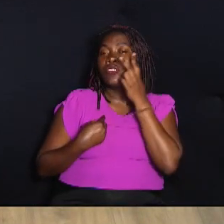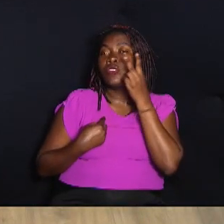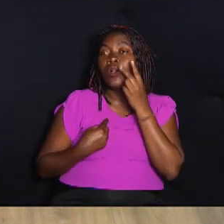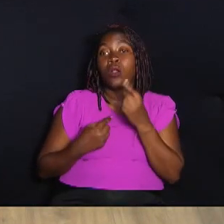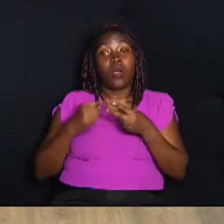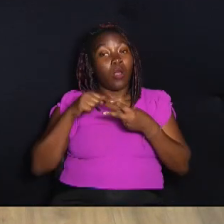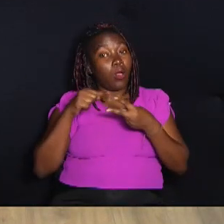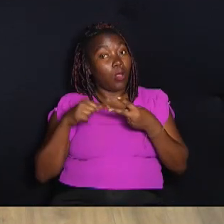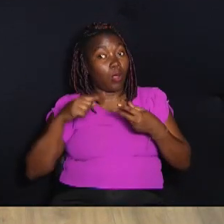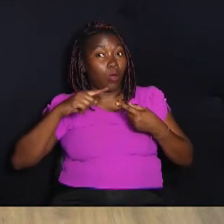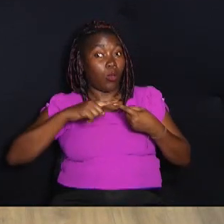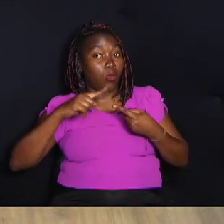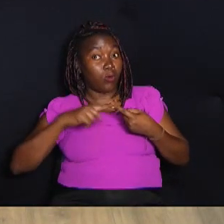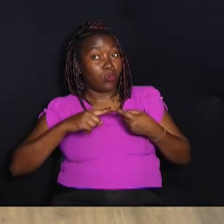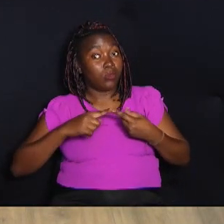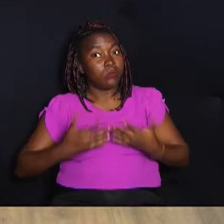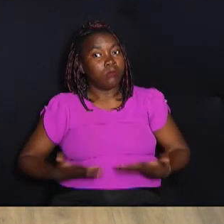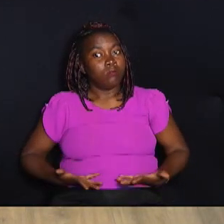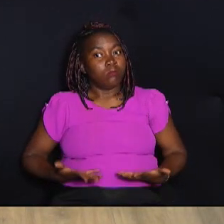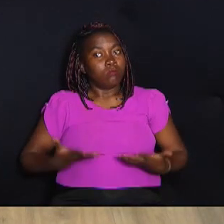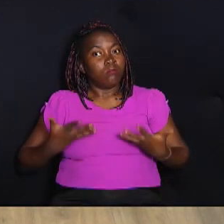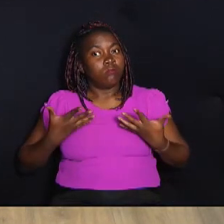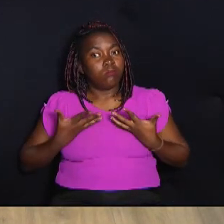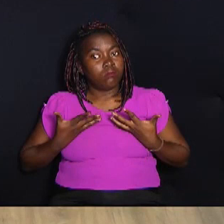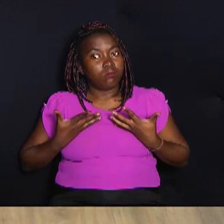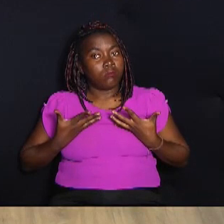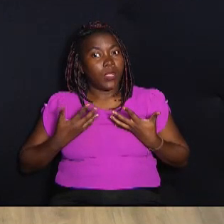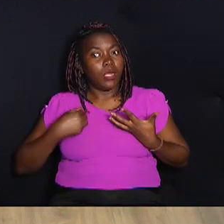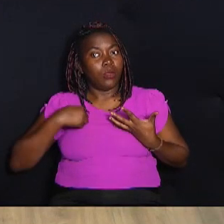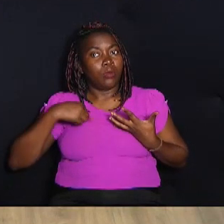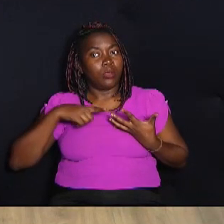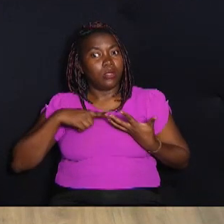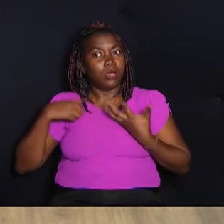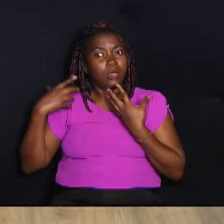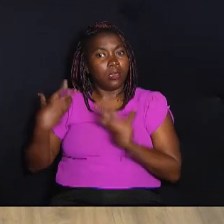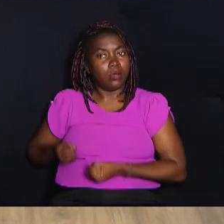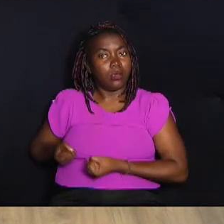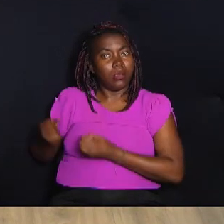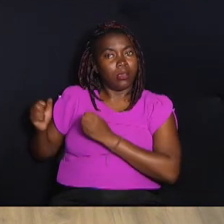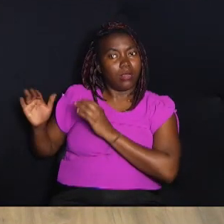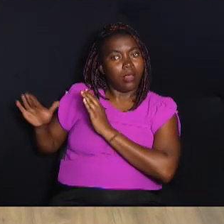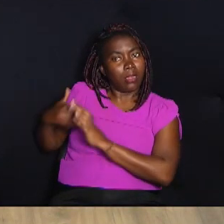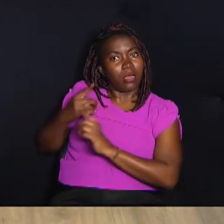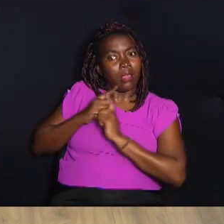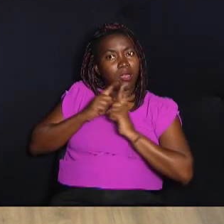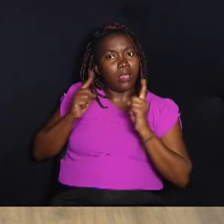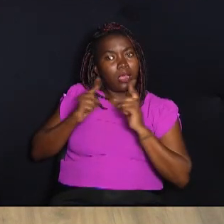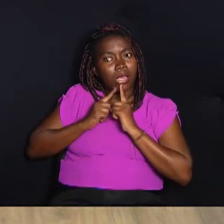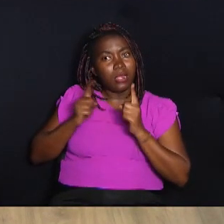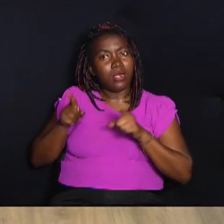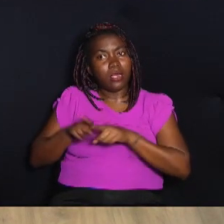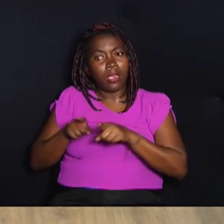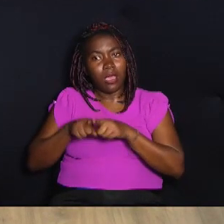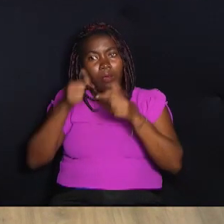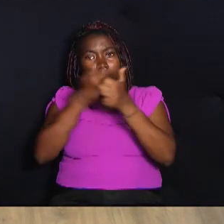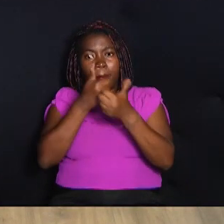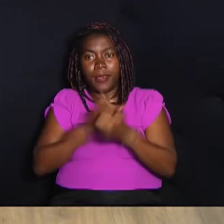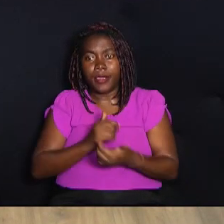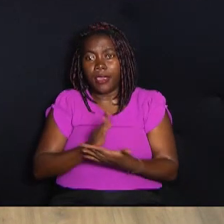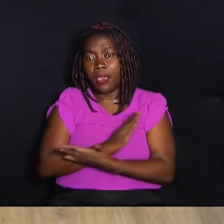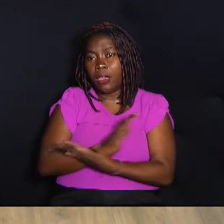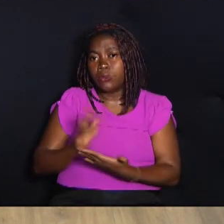é isso da motivação. Eu tenho recebido muitas reclamações e tenho acompanhado algumas